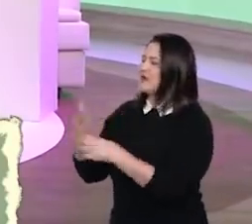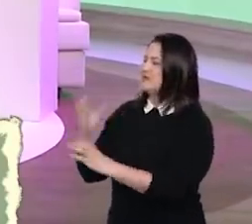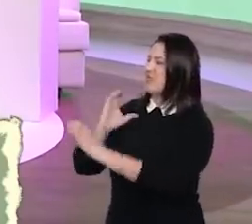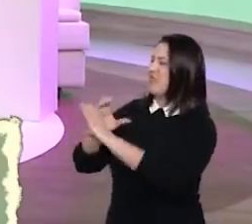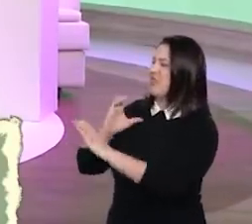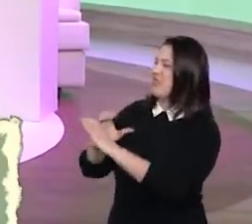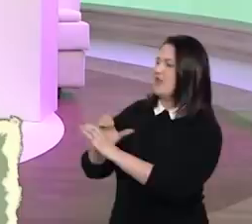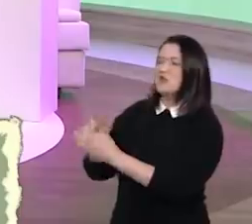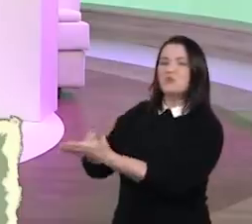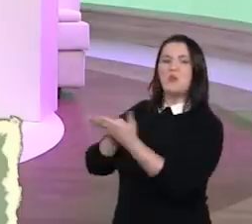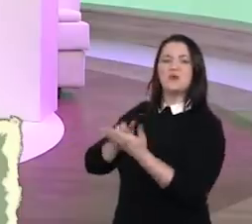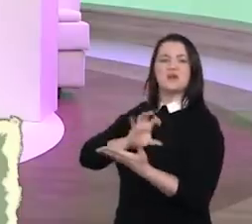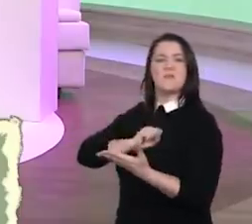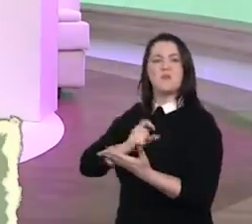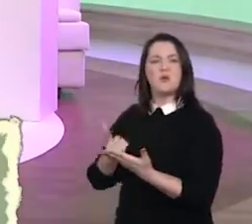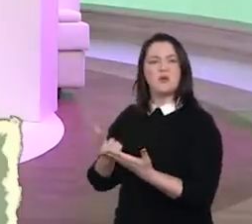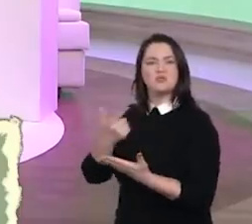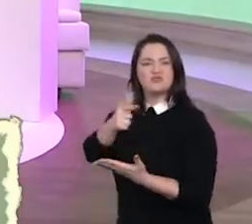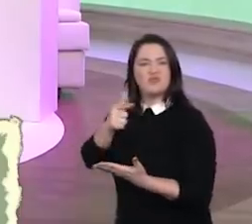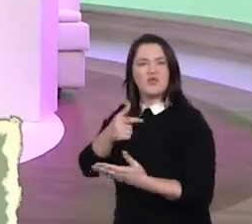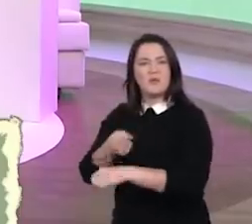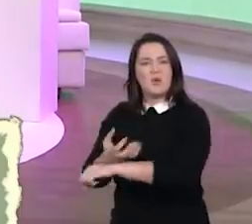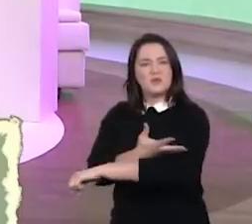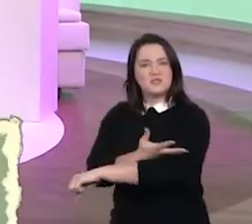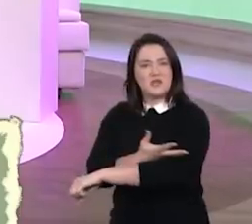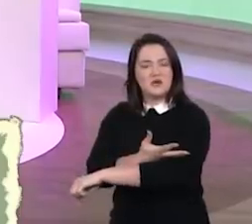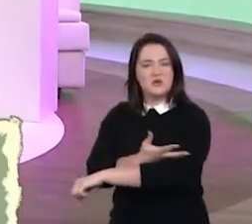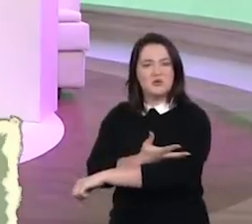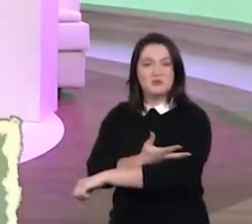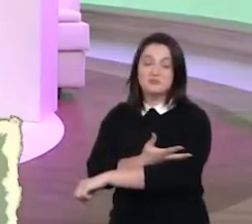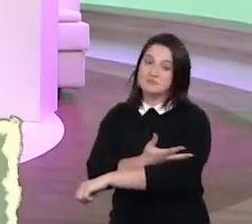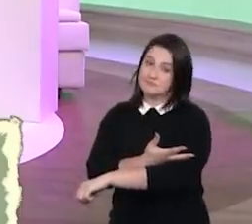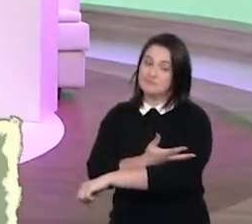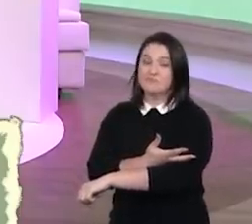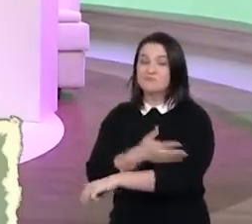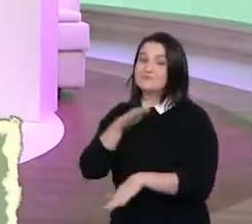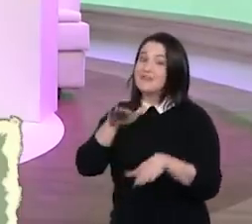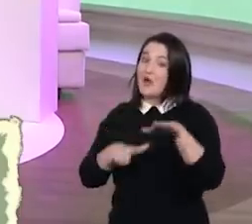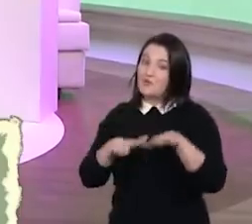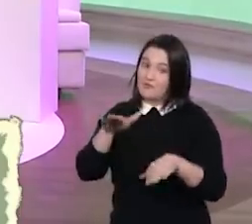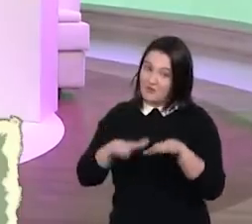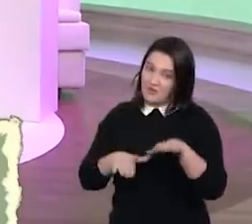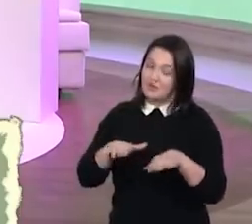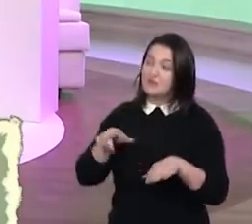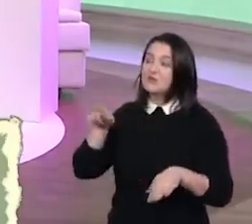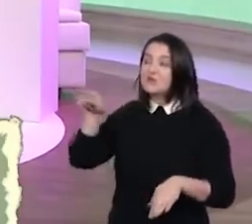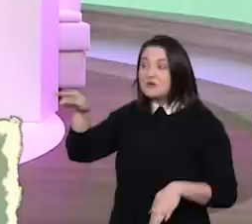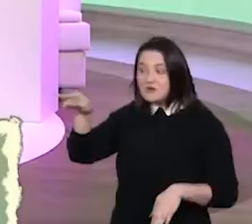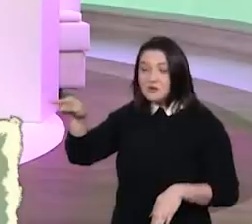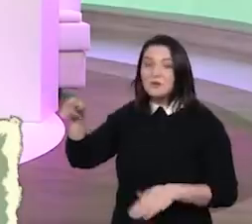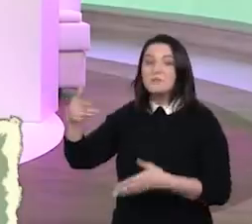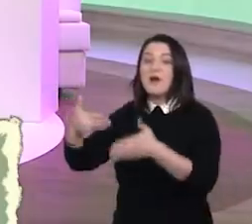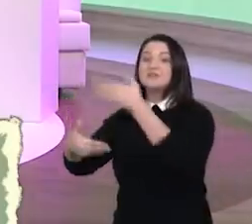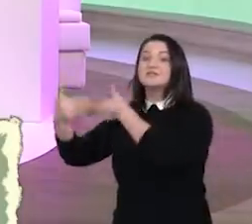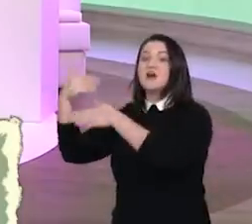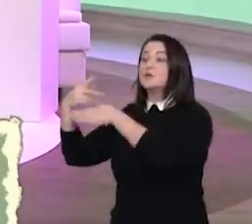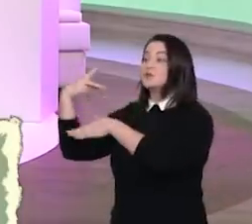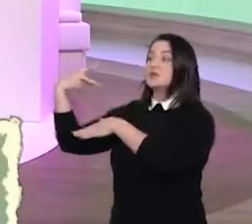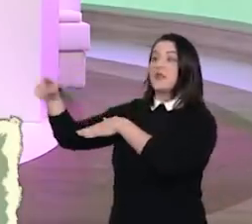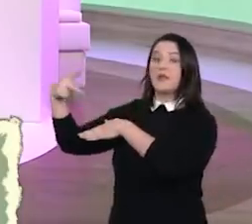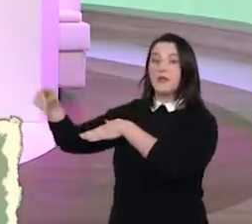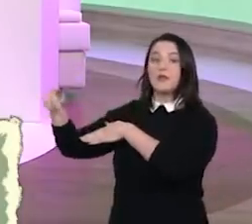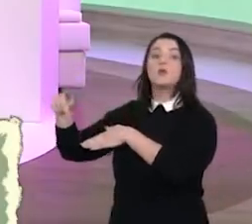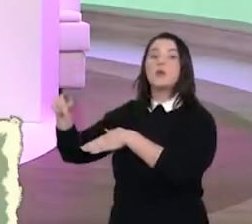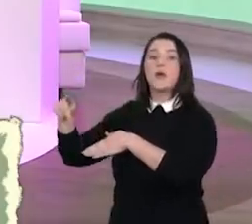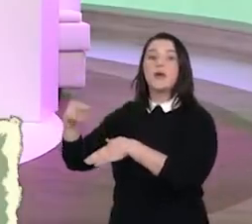as emoções. Talvez, não é para todos os casos, mas talvez ele tenha sido vítima de abuso verbal. Você